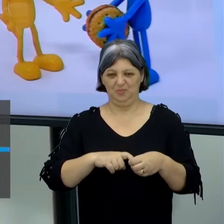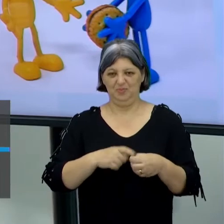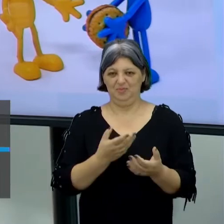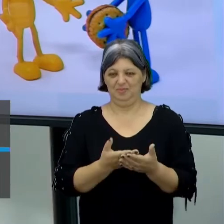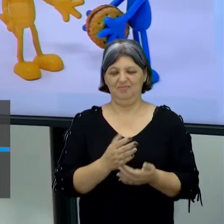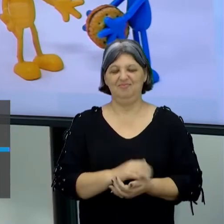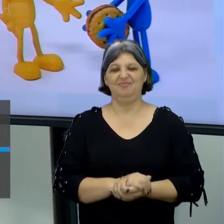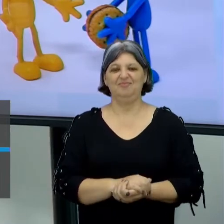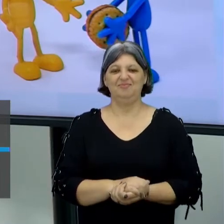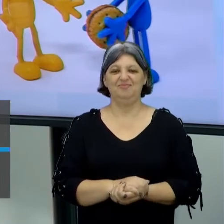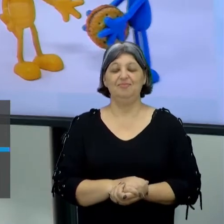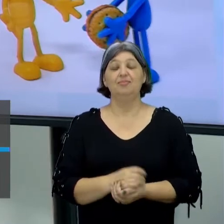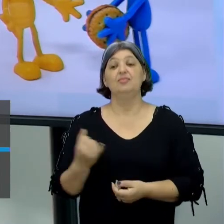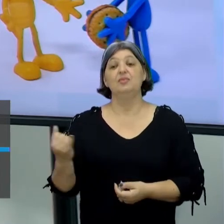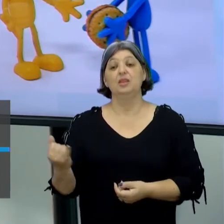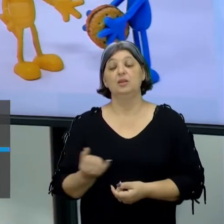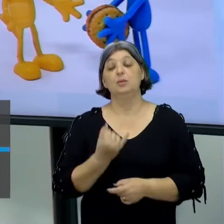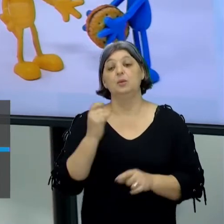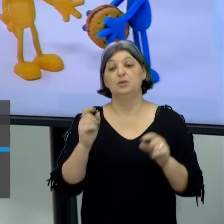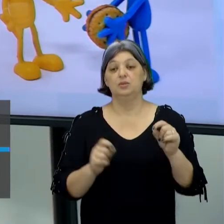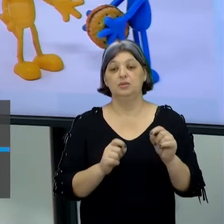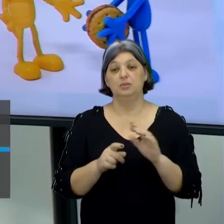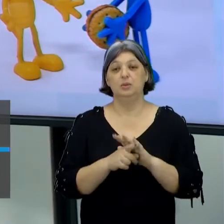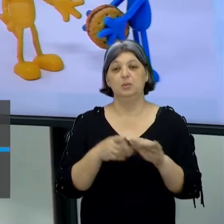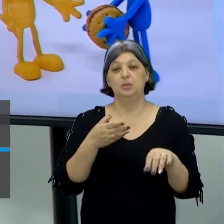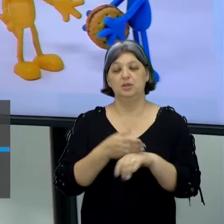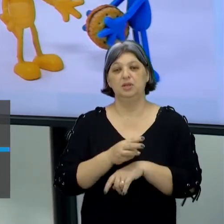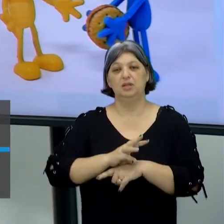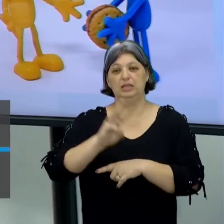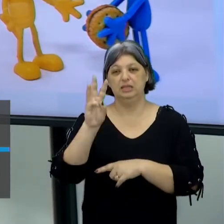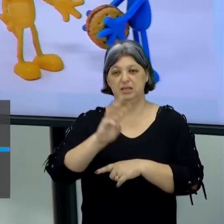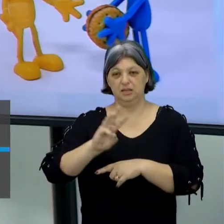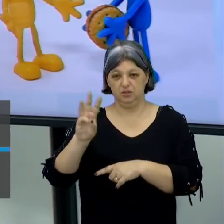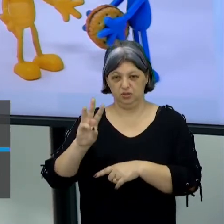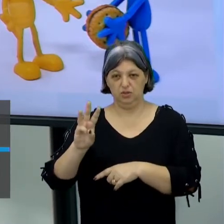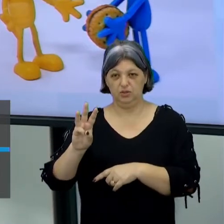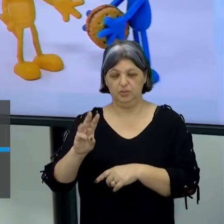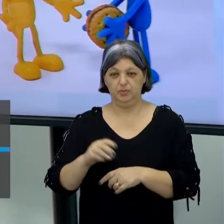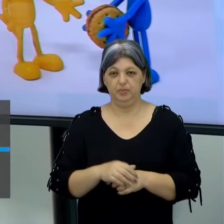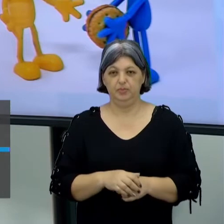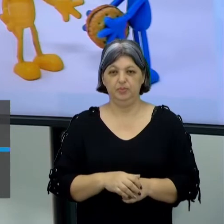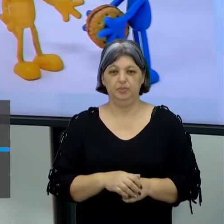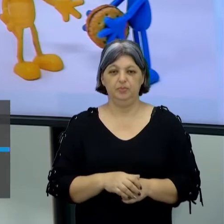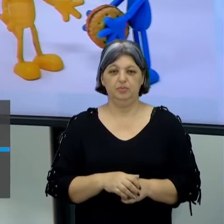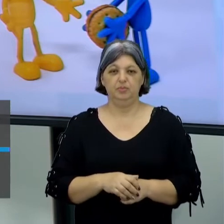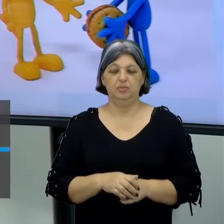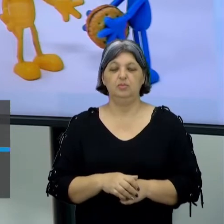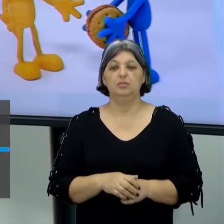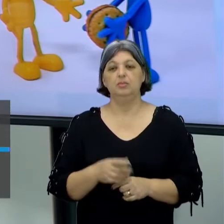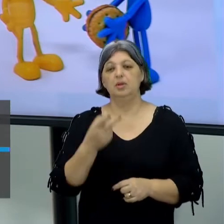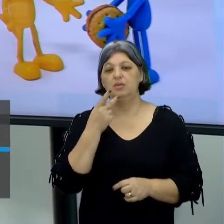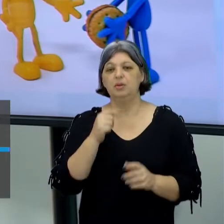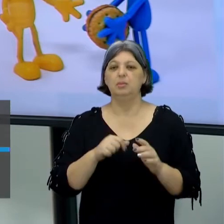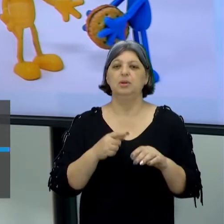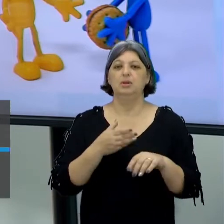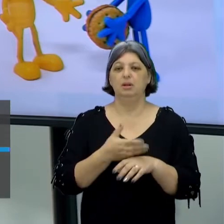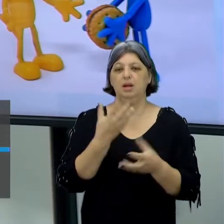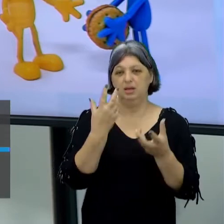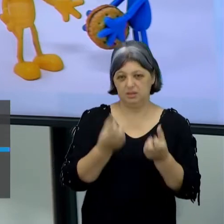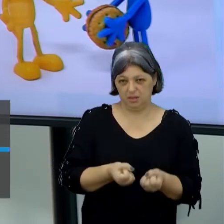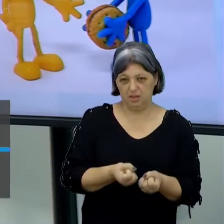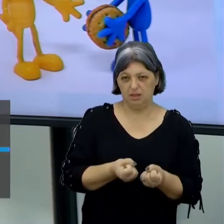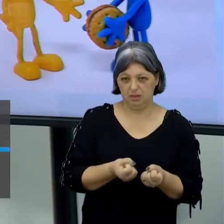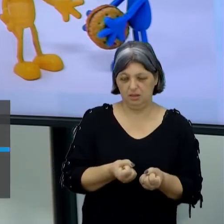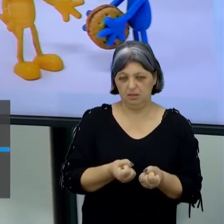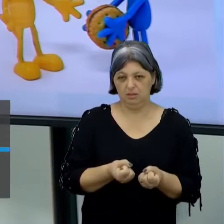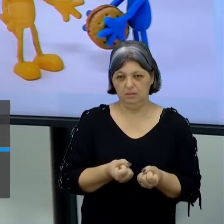quê? Quando a gente entra num site, determinado site, ele pede assim, você aceita os cookies? Ou seja,